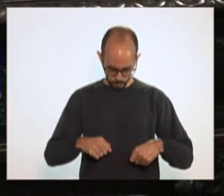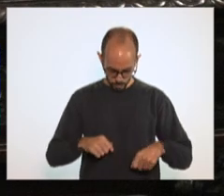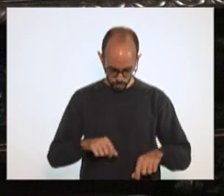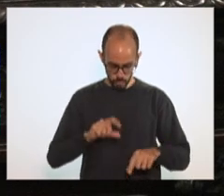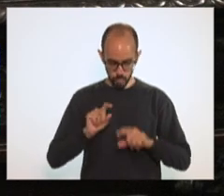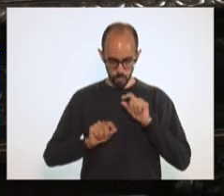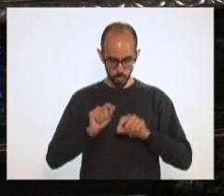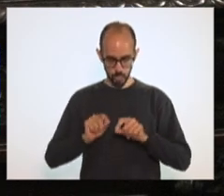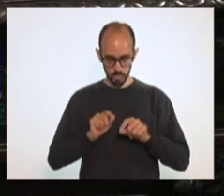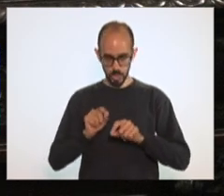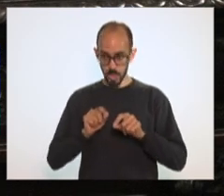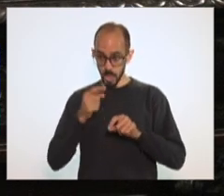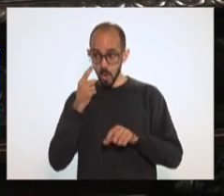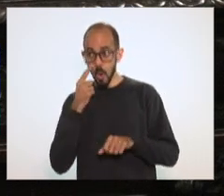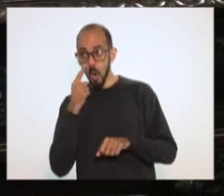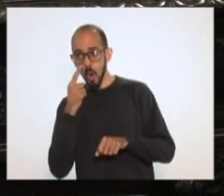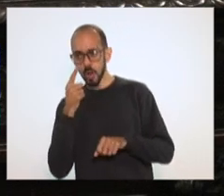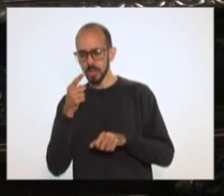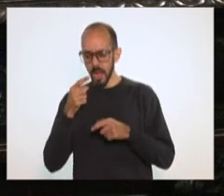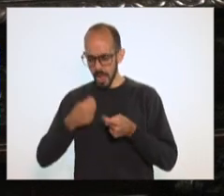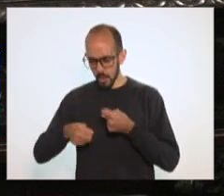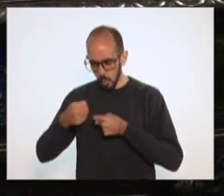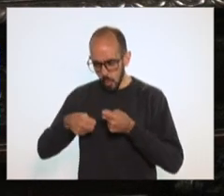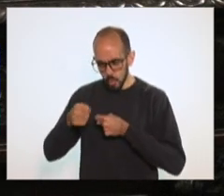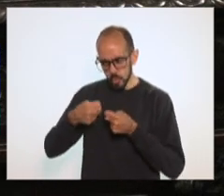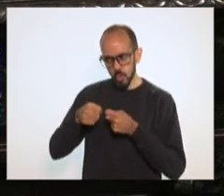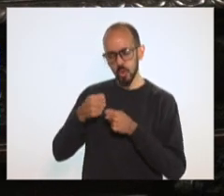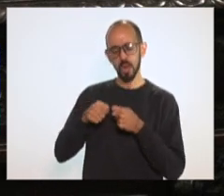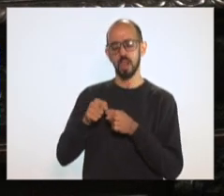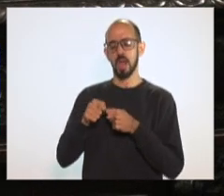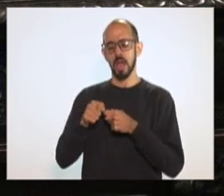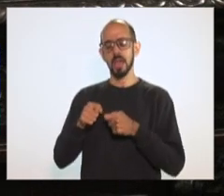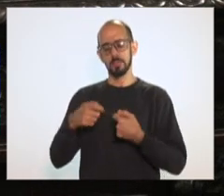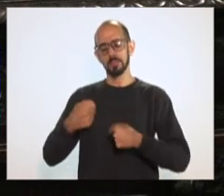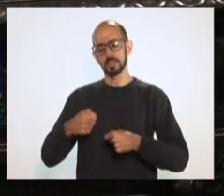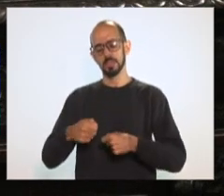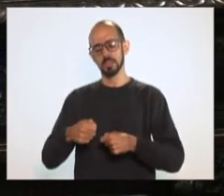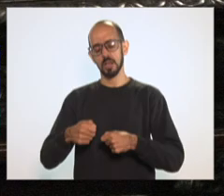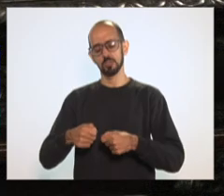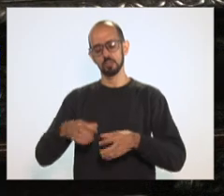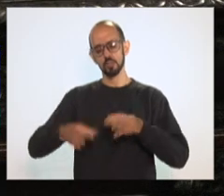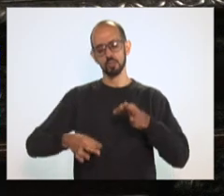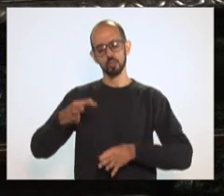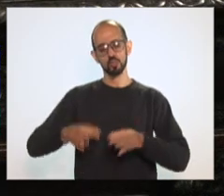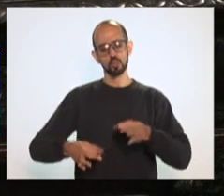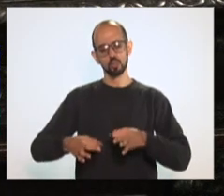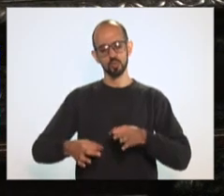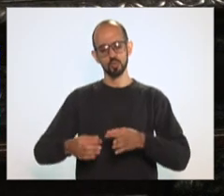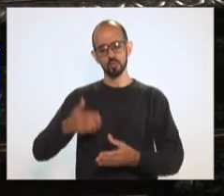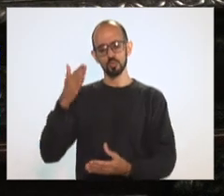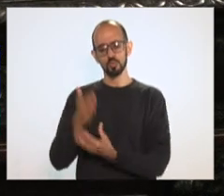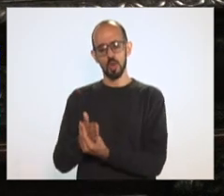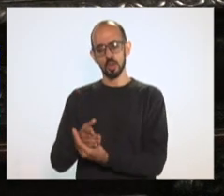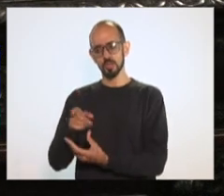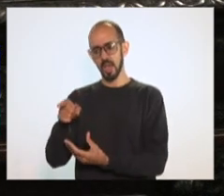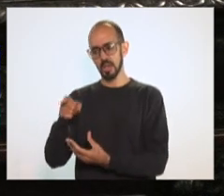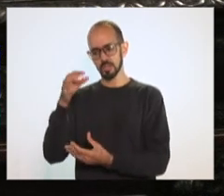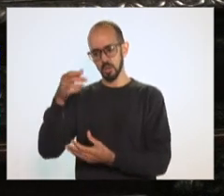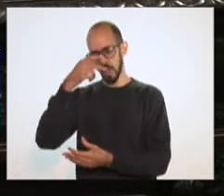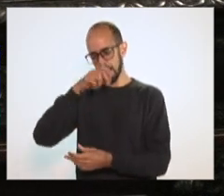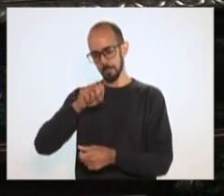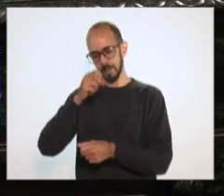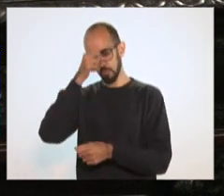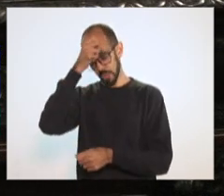olhos, nós precisamos ter controle, precisamos punir aquelas prefeituras que não